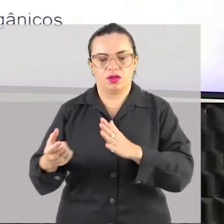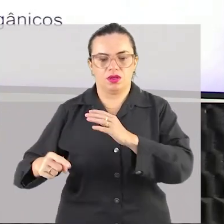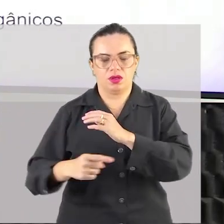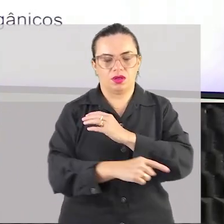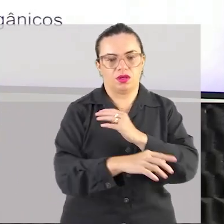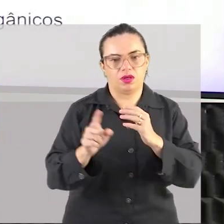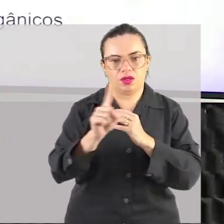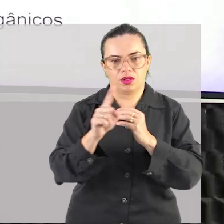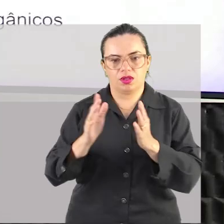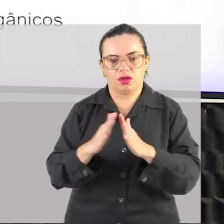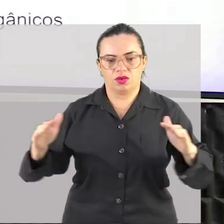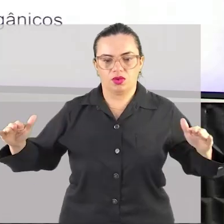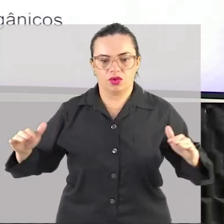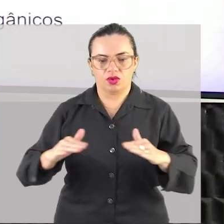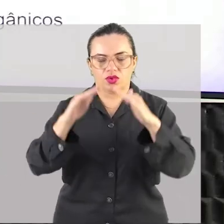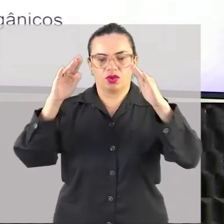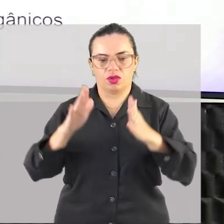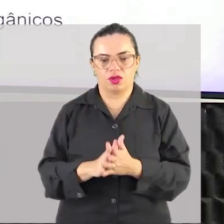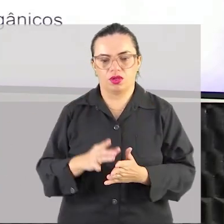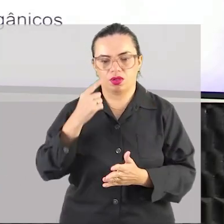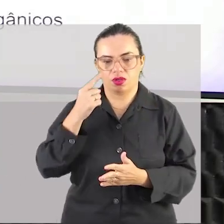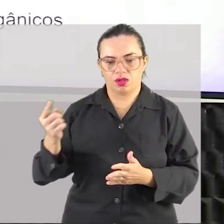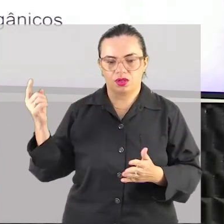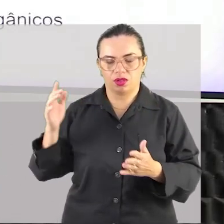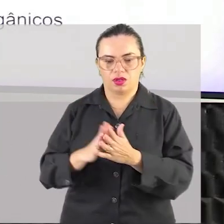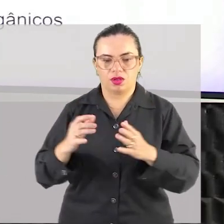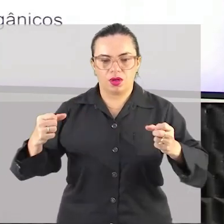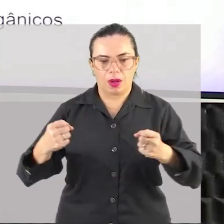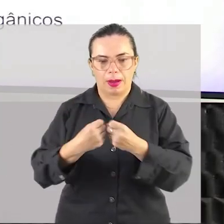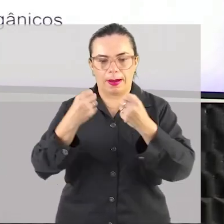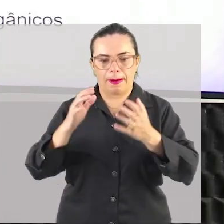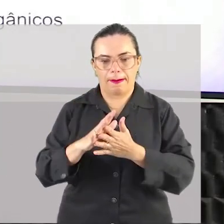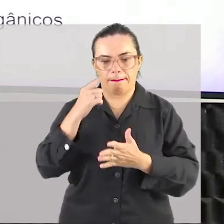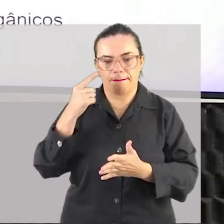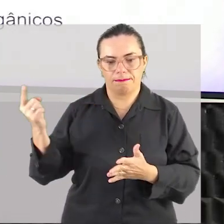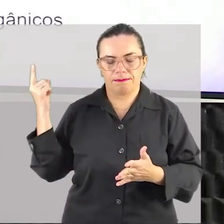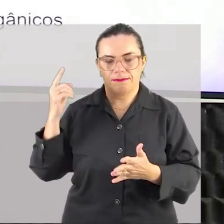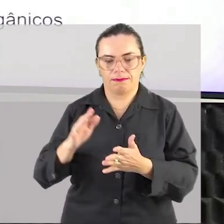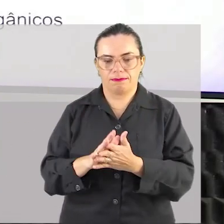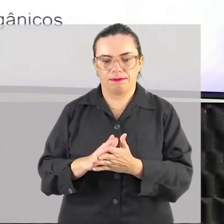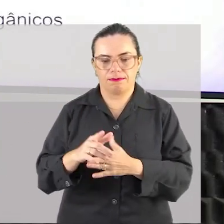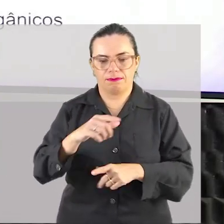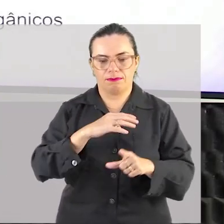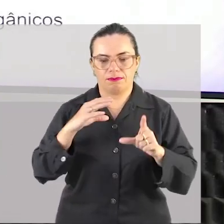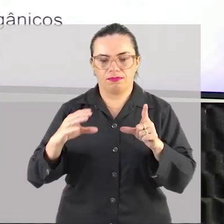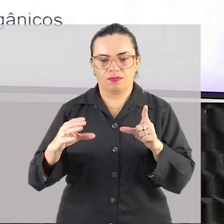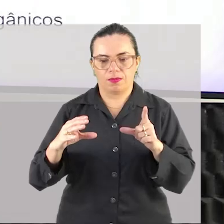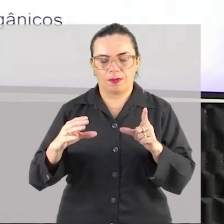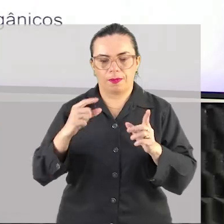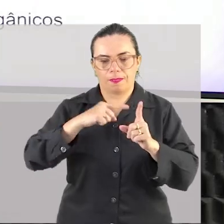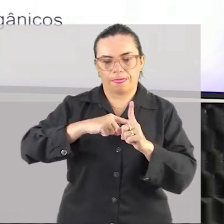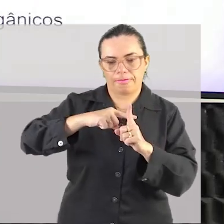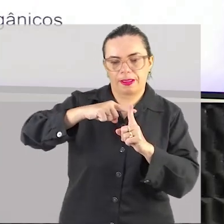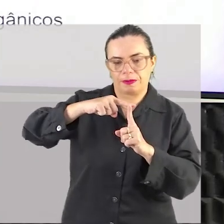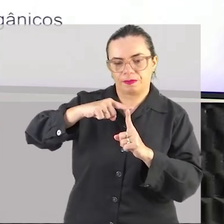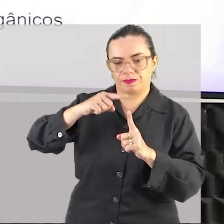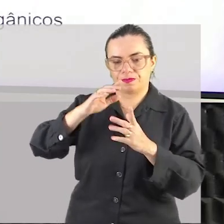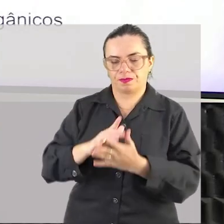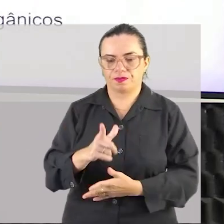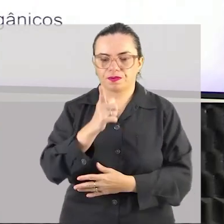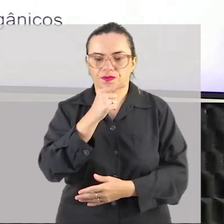de choque. C. Temperatura elevada da água no Atlântico na região. Claro que não.